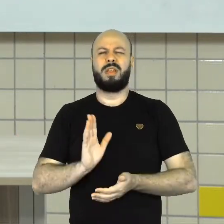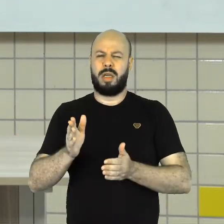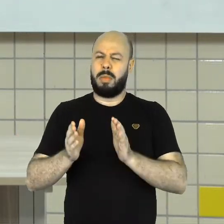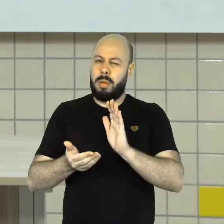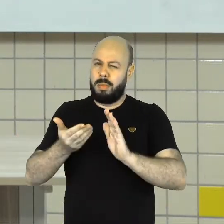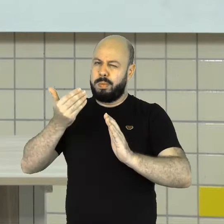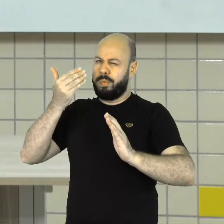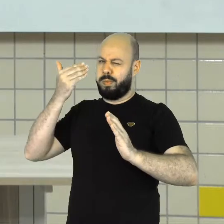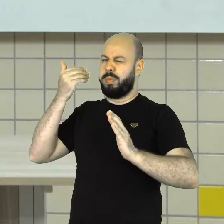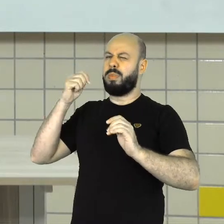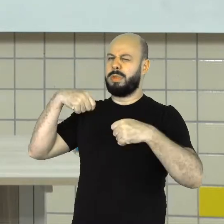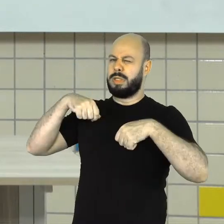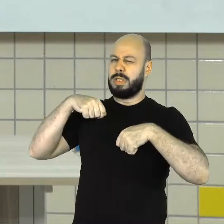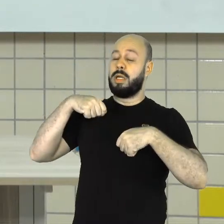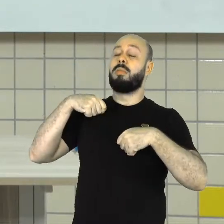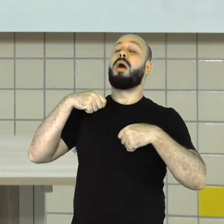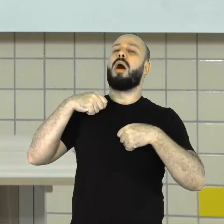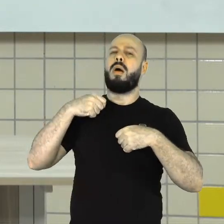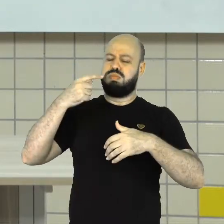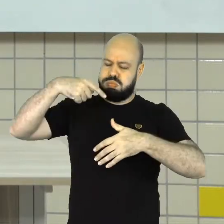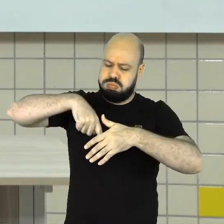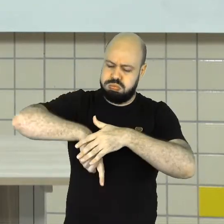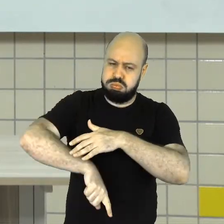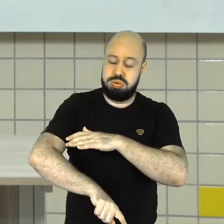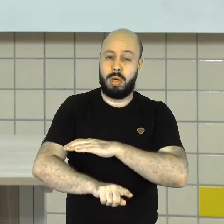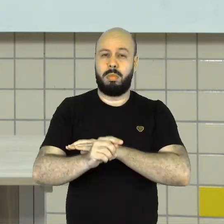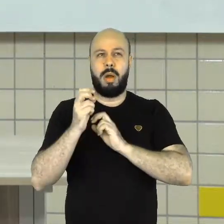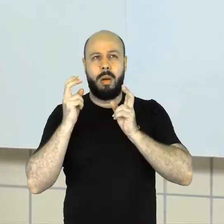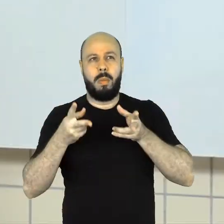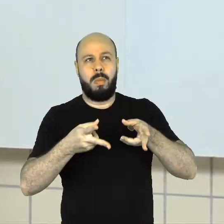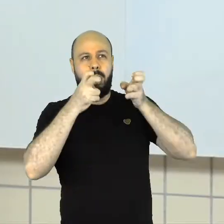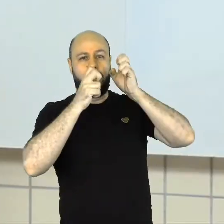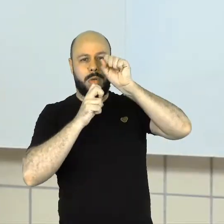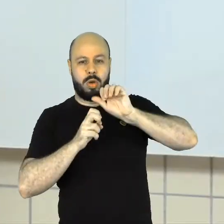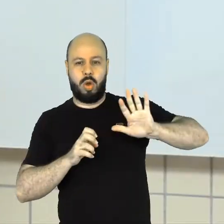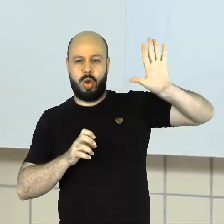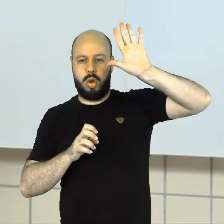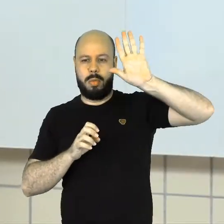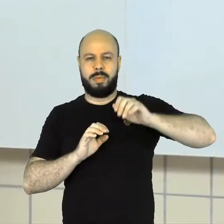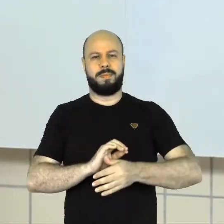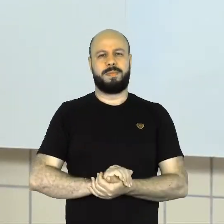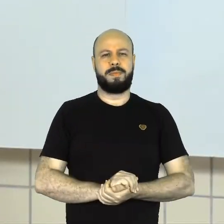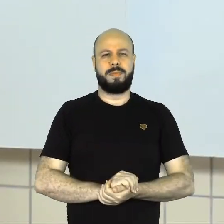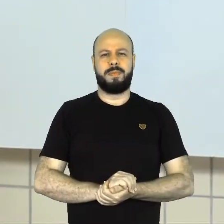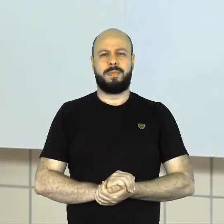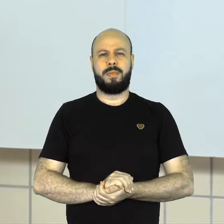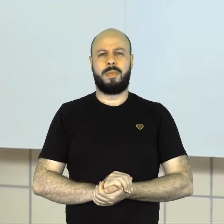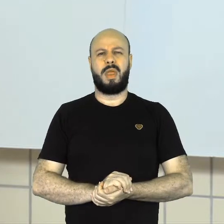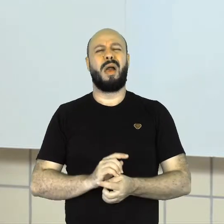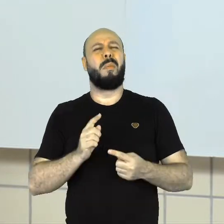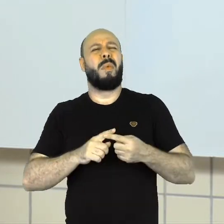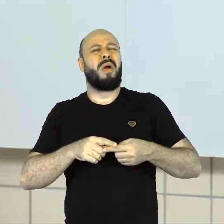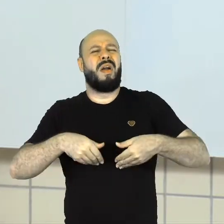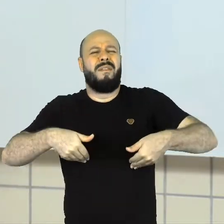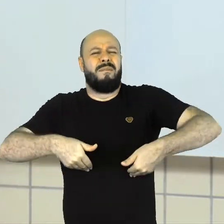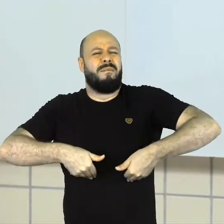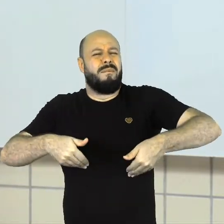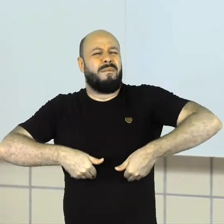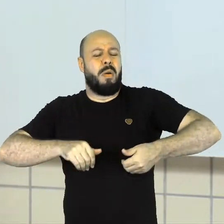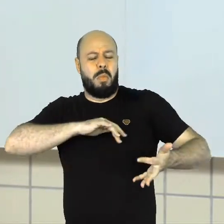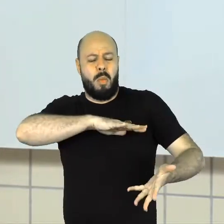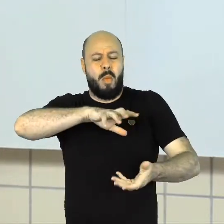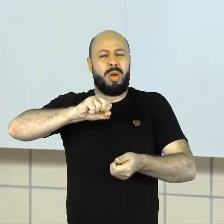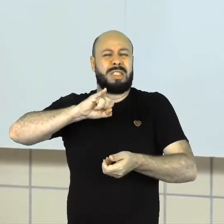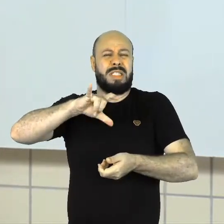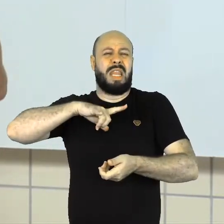vamos problematizar ele ainda mais hoje, olhando a Europa. Por que tanta fome no mundo se